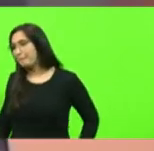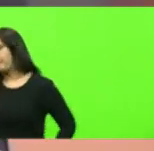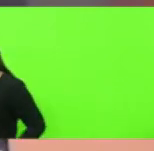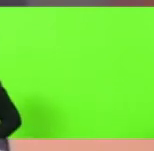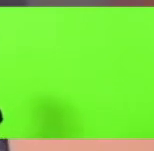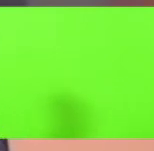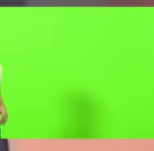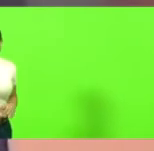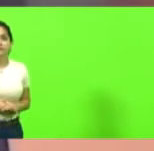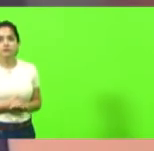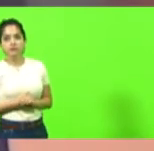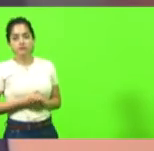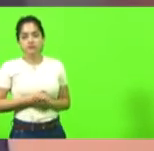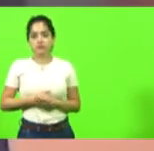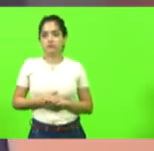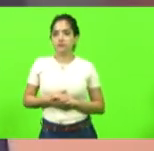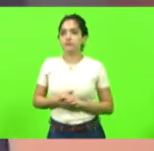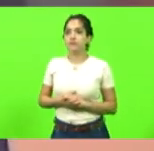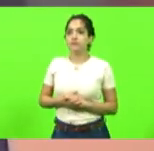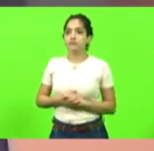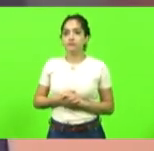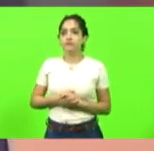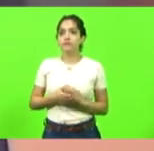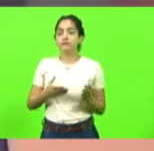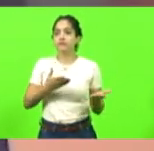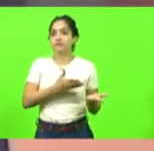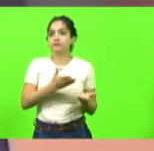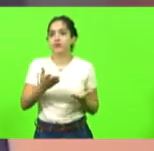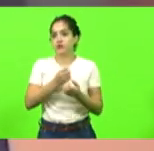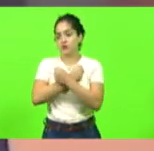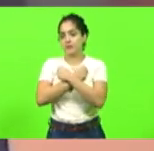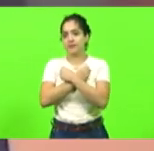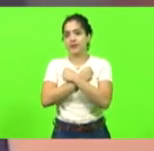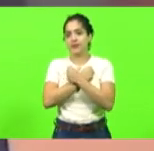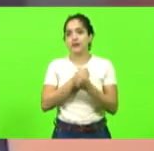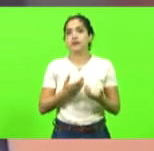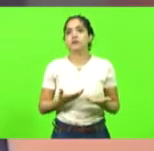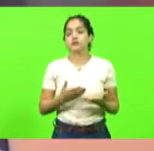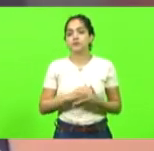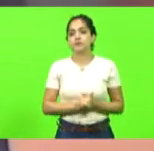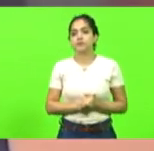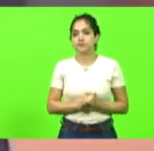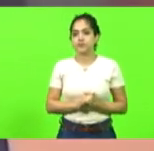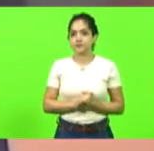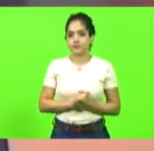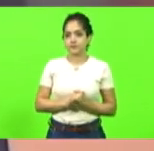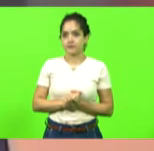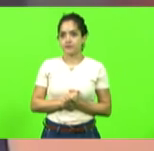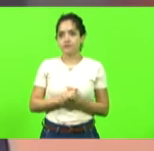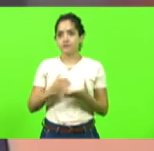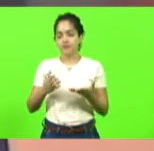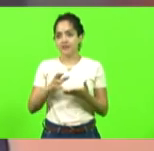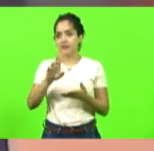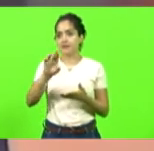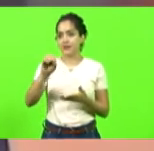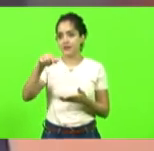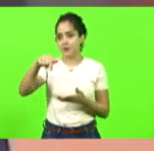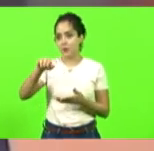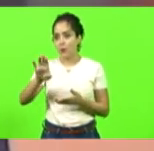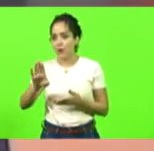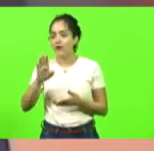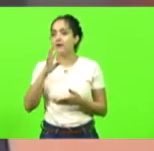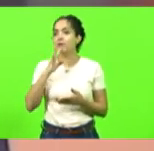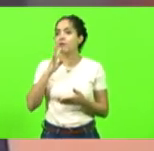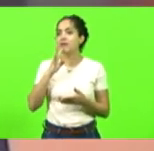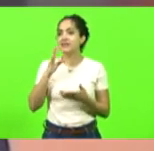nosso abraço a todos os companheiros e companheiras da barragem de São Roque. E o Roque, eu conheci o Roque na luta